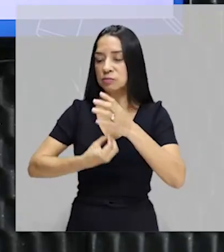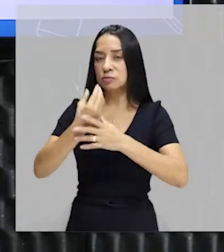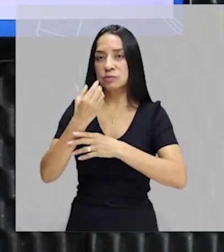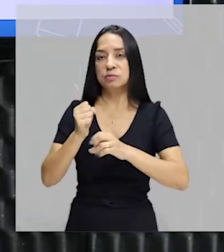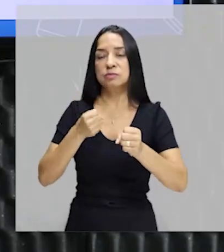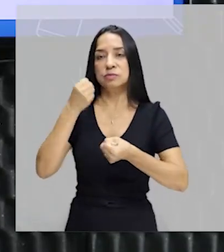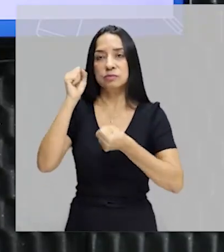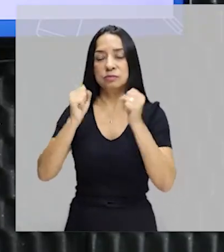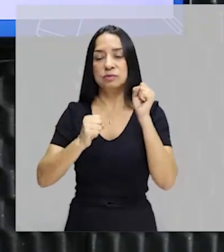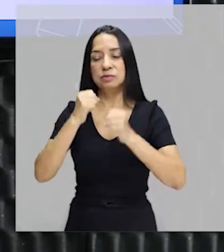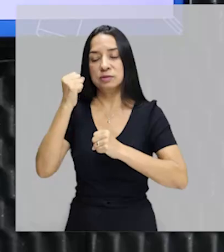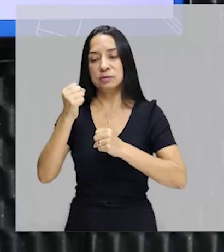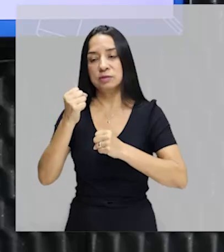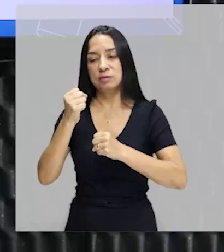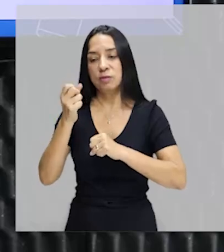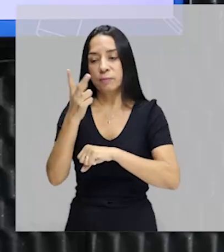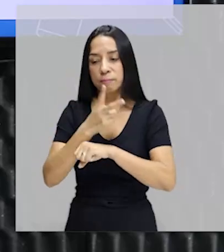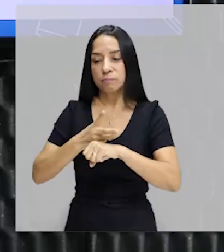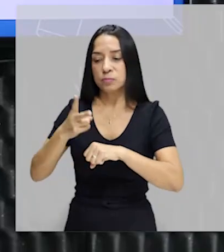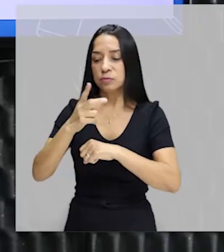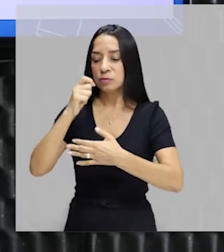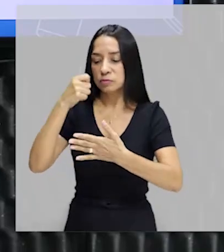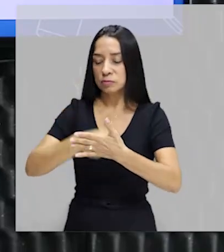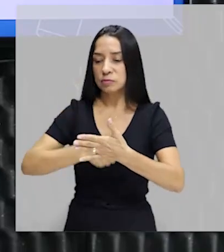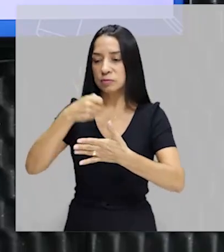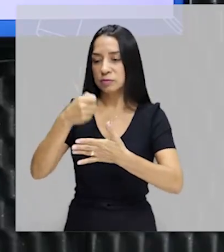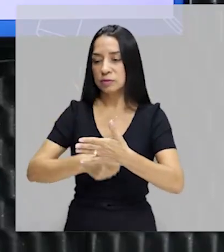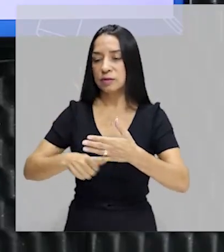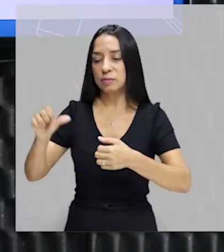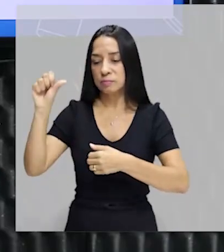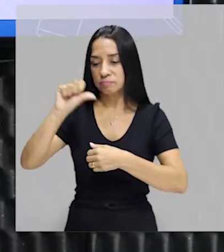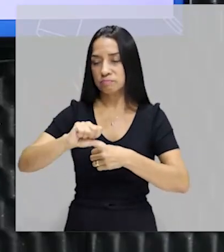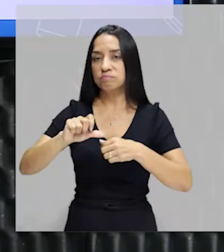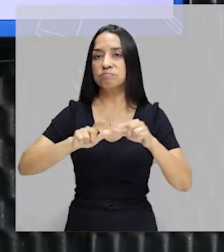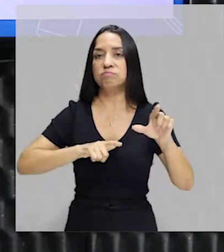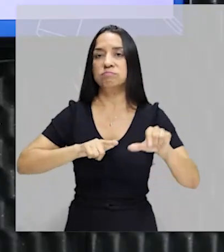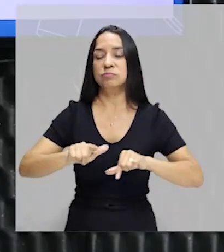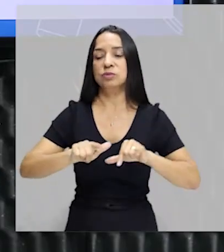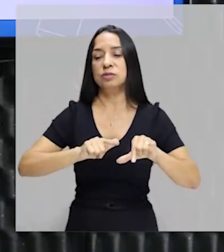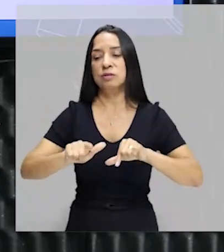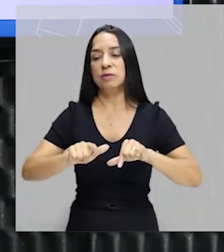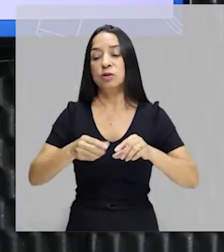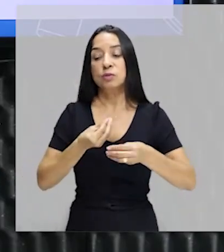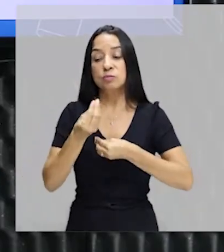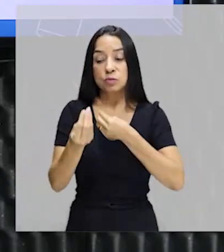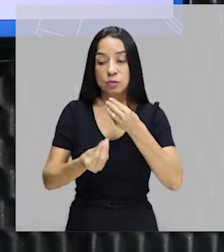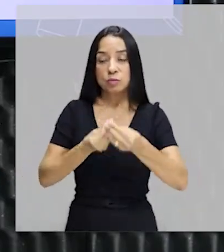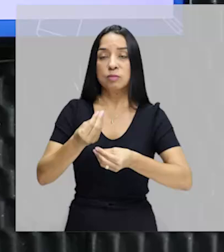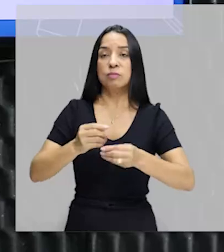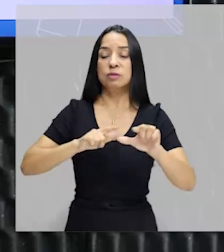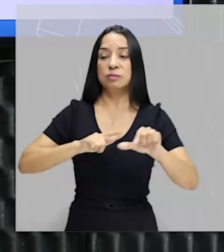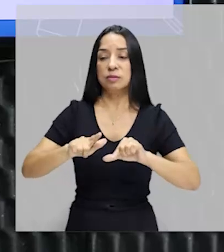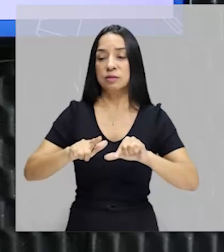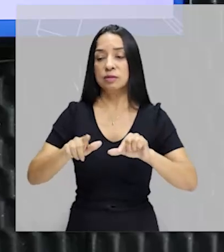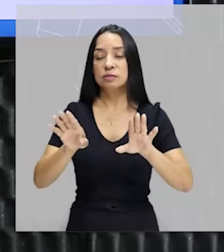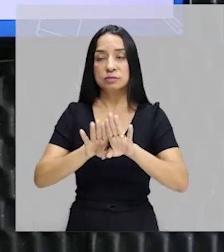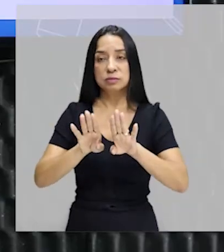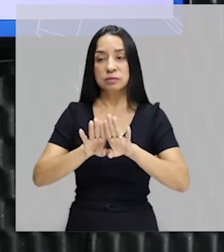buscando combater a precarização do trabalho, das condições de trabalho e de